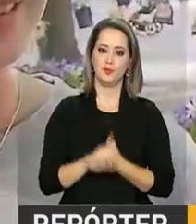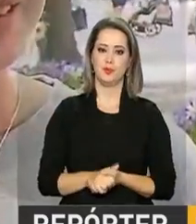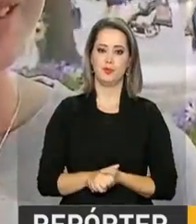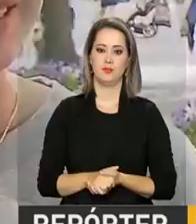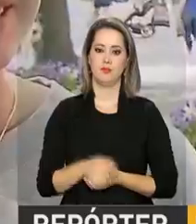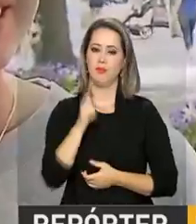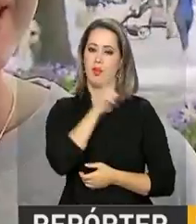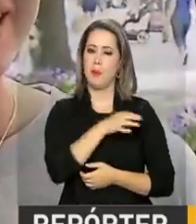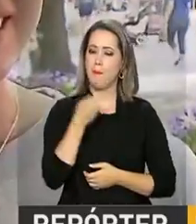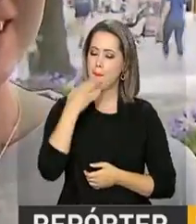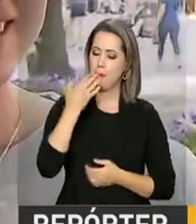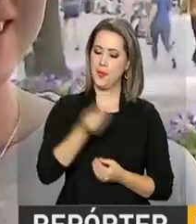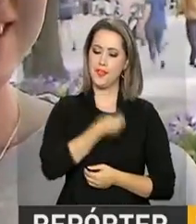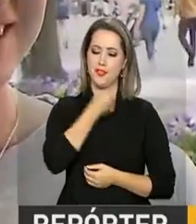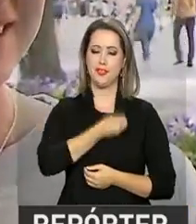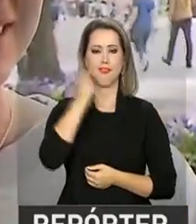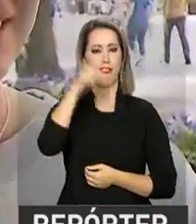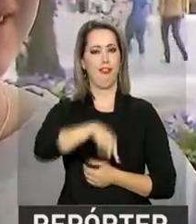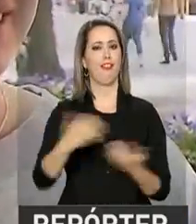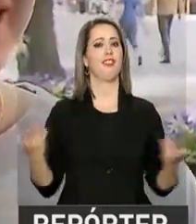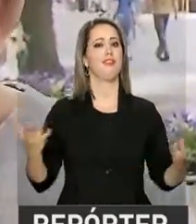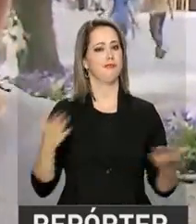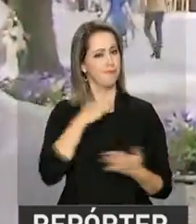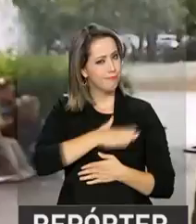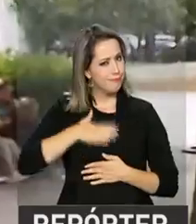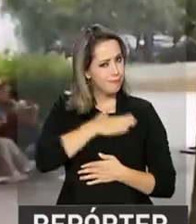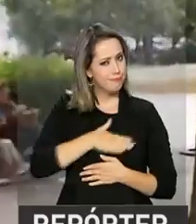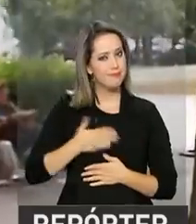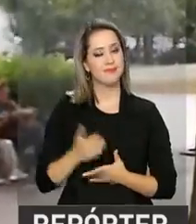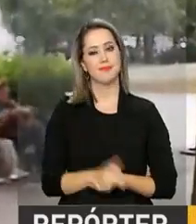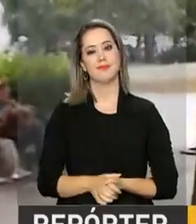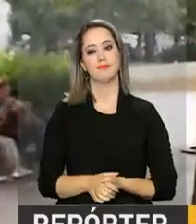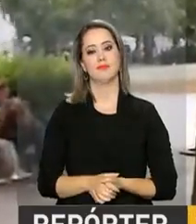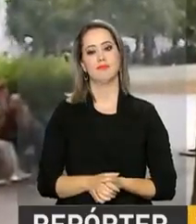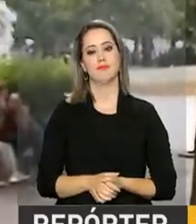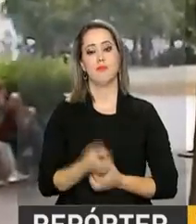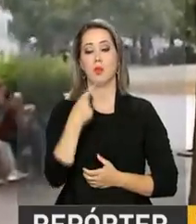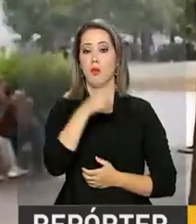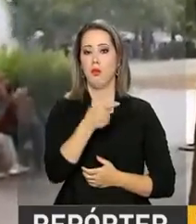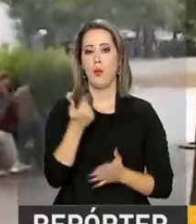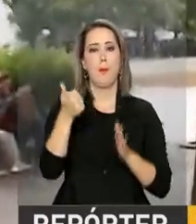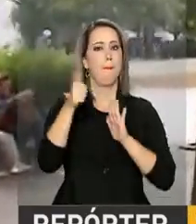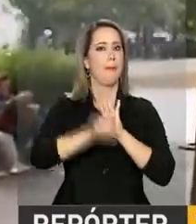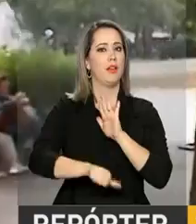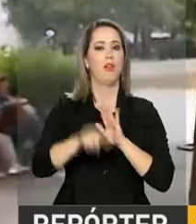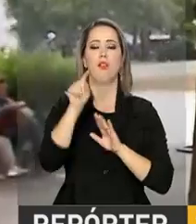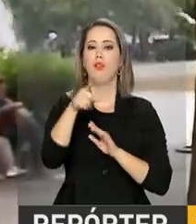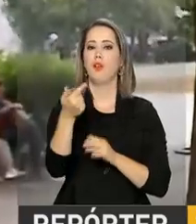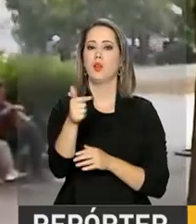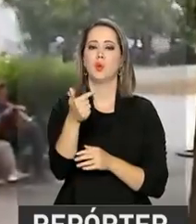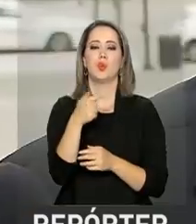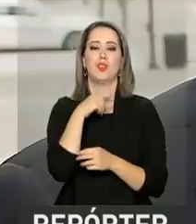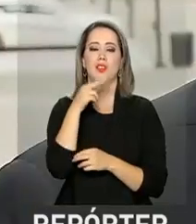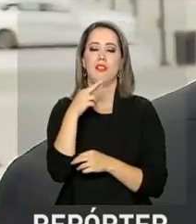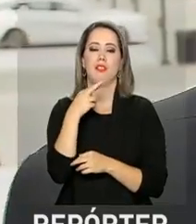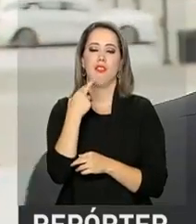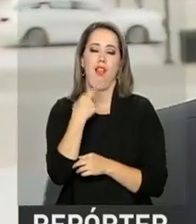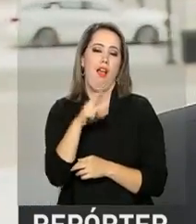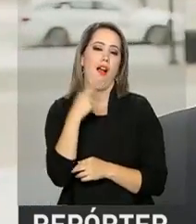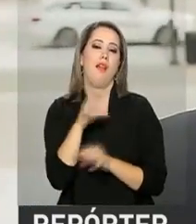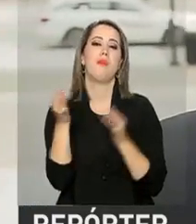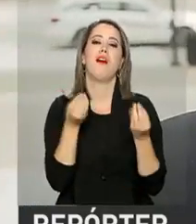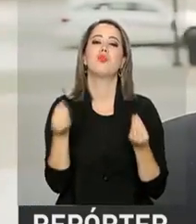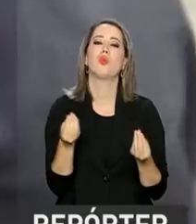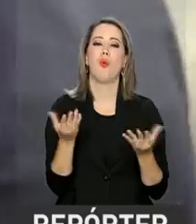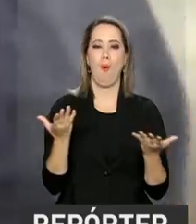muito bom viver na noruega eu gosto muito daqui certo melhor coisa de viver na noruega é não ter do que reclamar este brasileiro